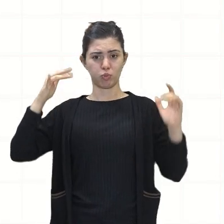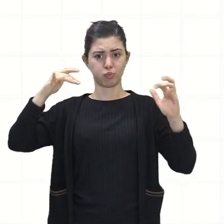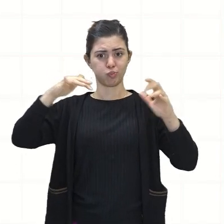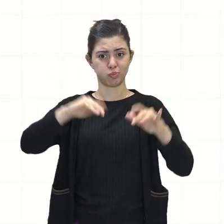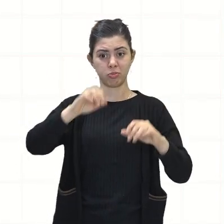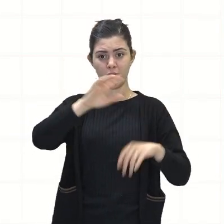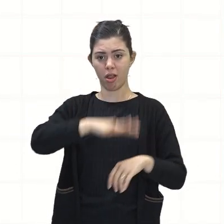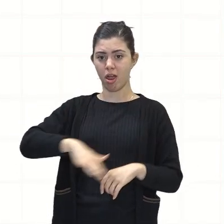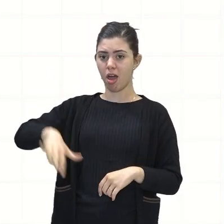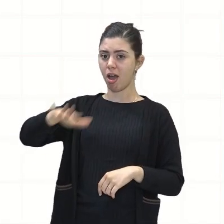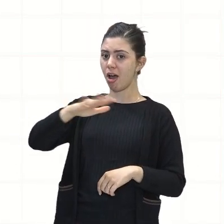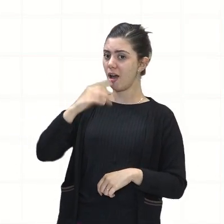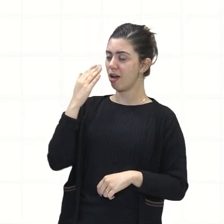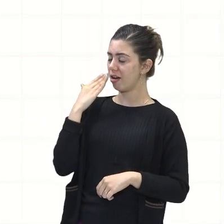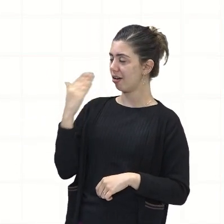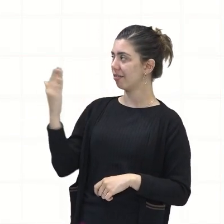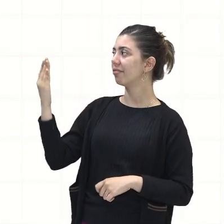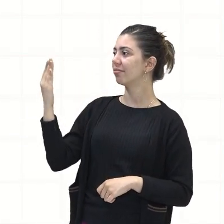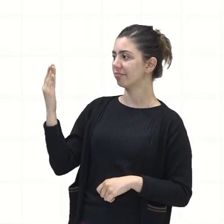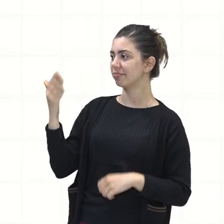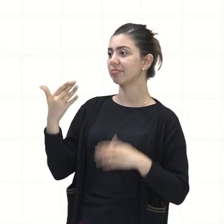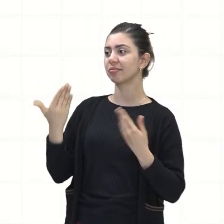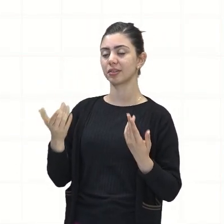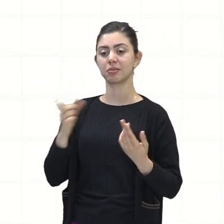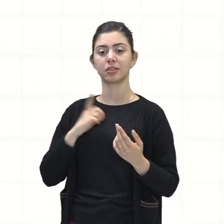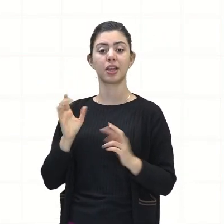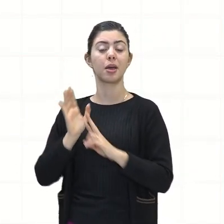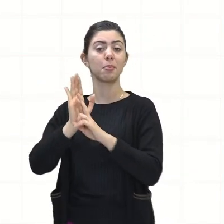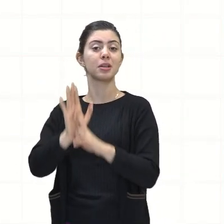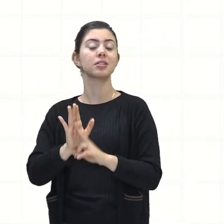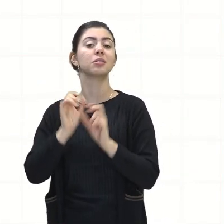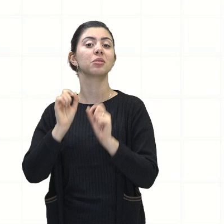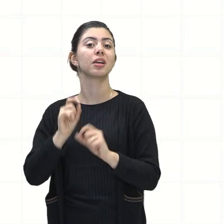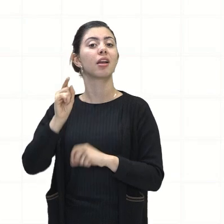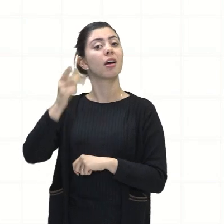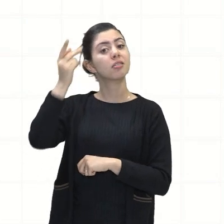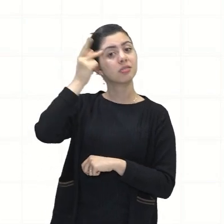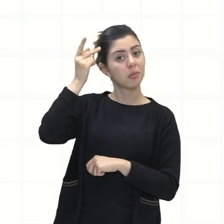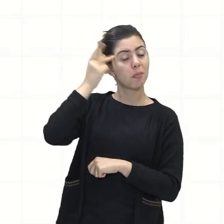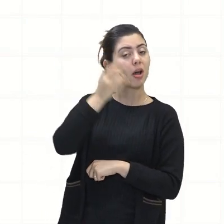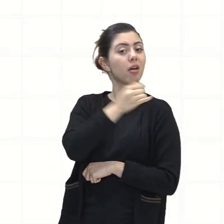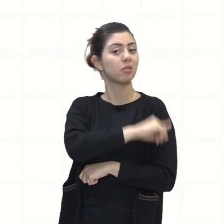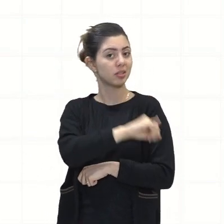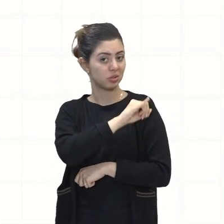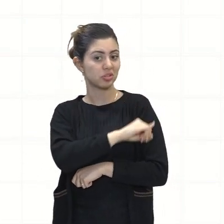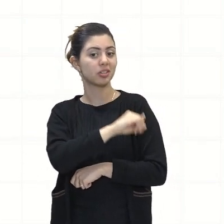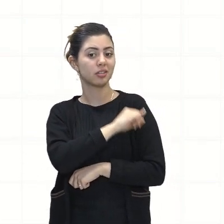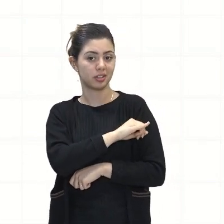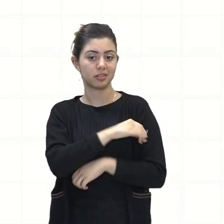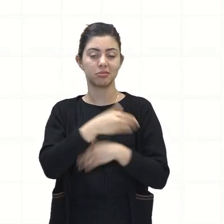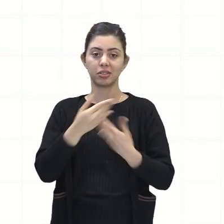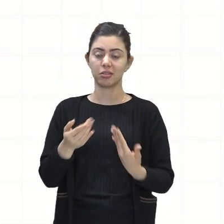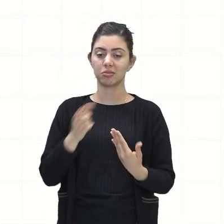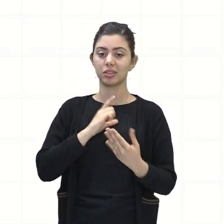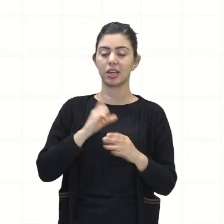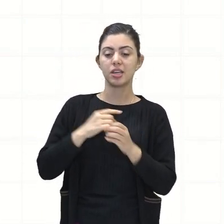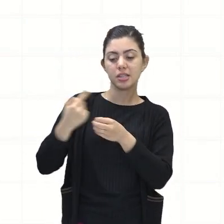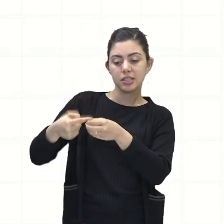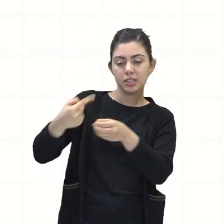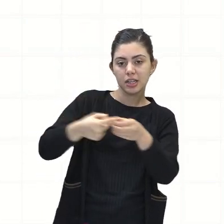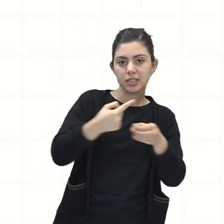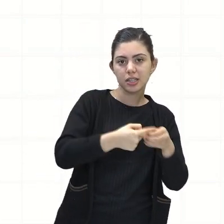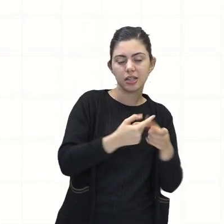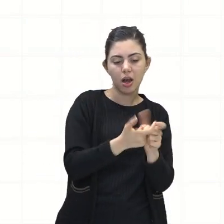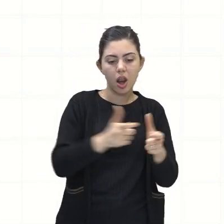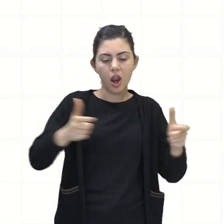áreas aqui, né? Representa a área de São Paulo, Rio de Janeiro, a megalópole, que tem ali a junção de várias cidades grandes